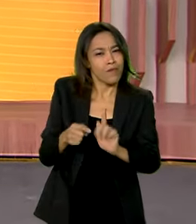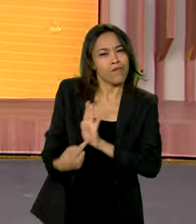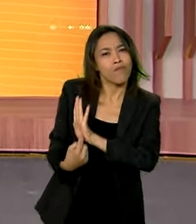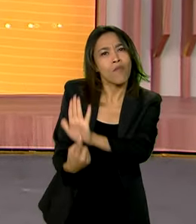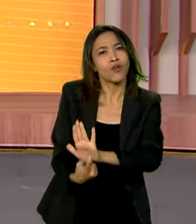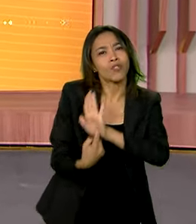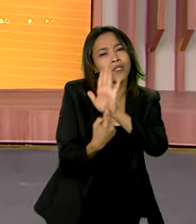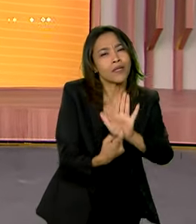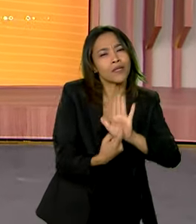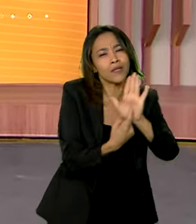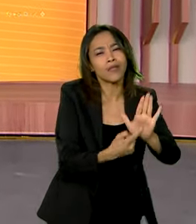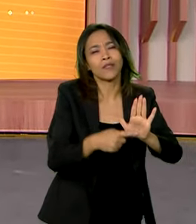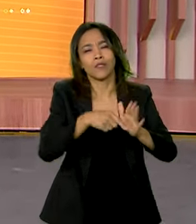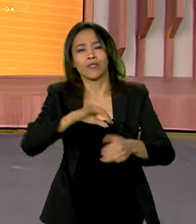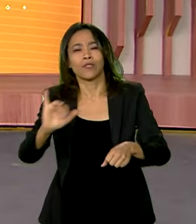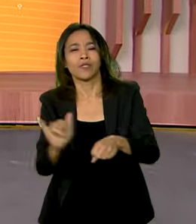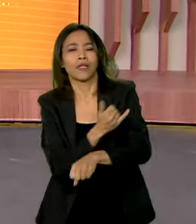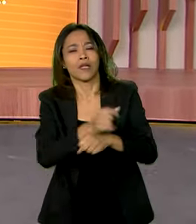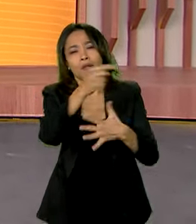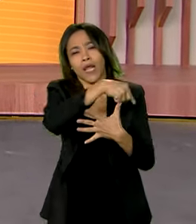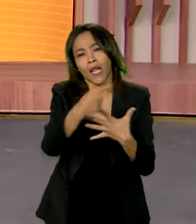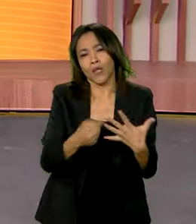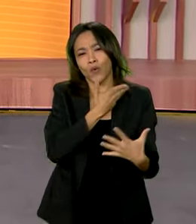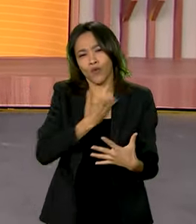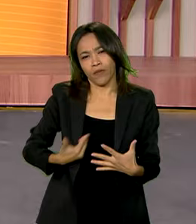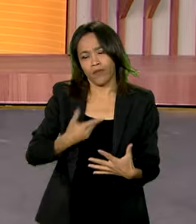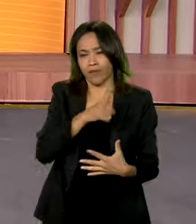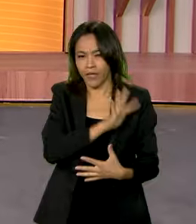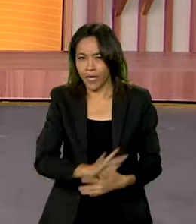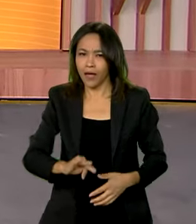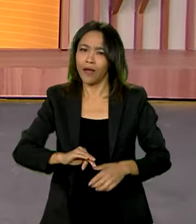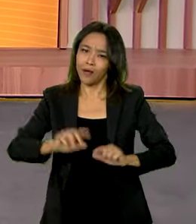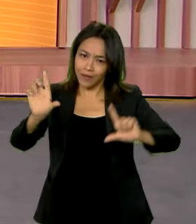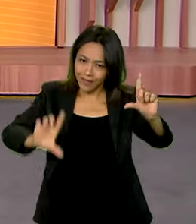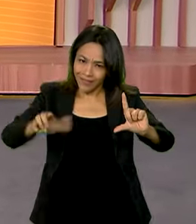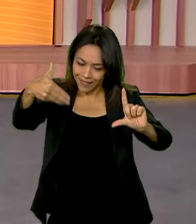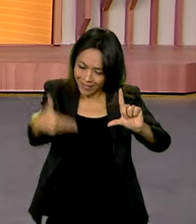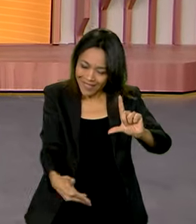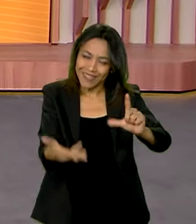todas as ações do governo federal, com eventos ao vivo, dicas